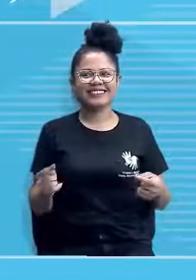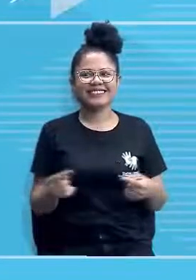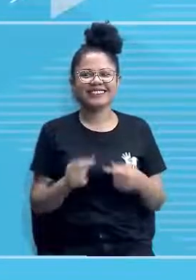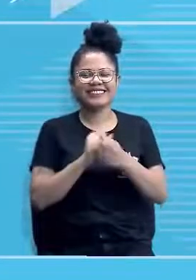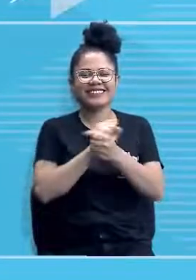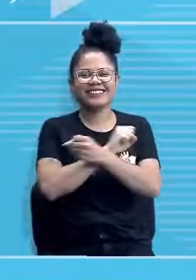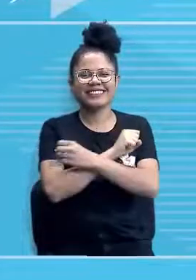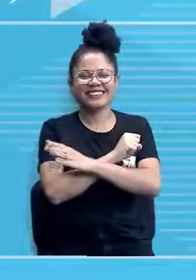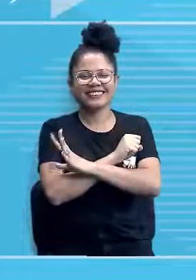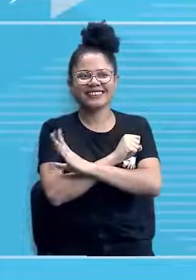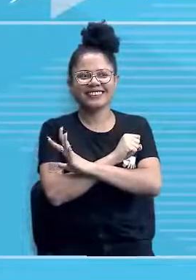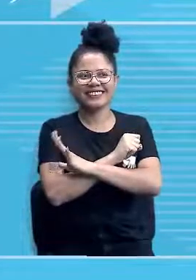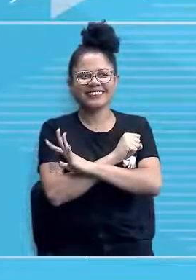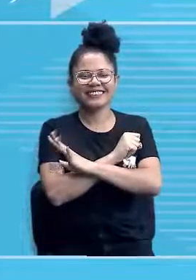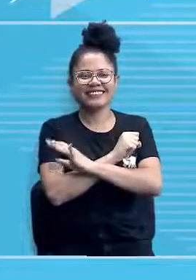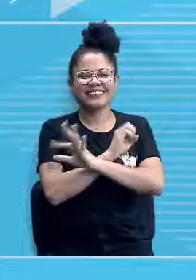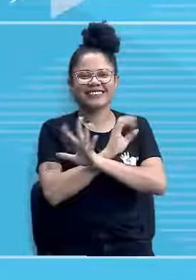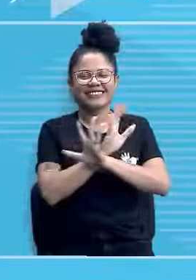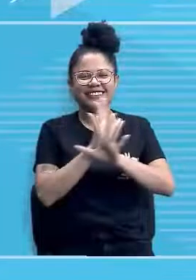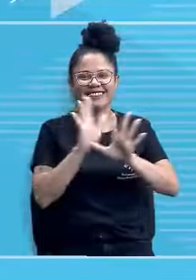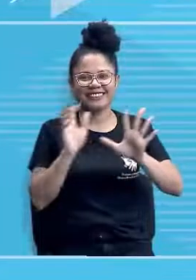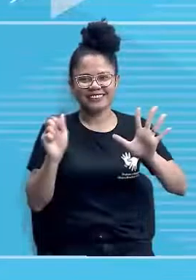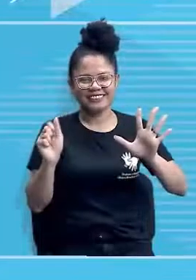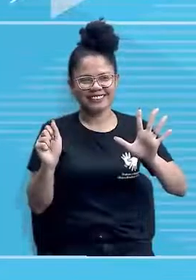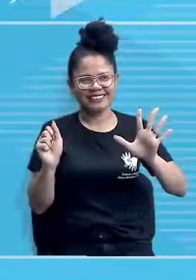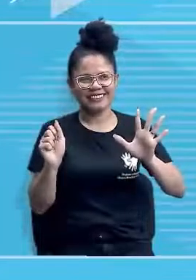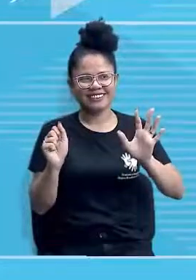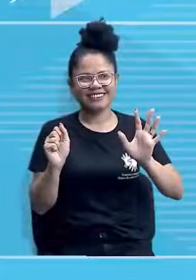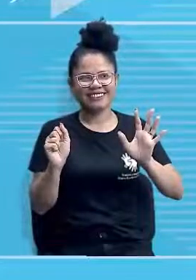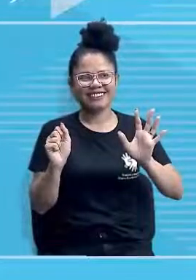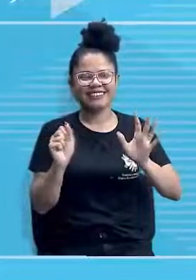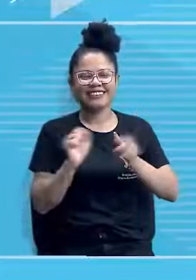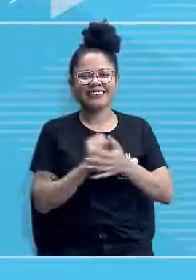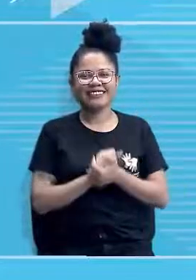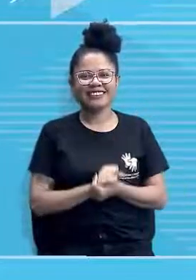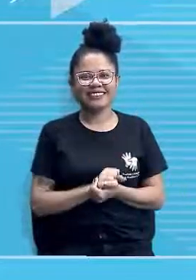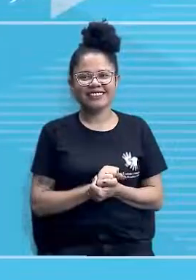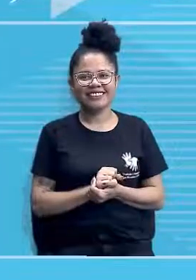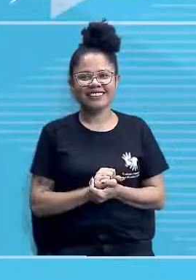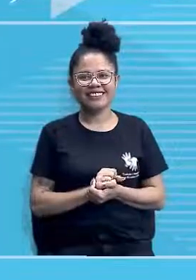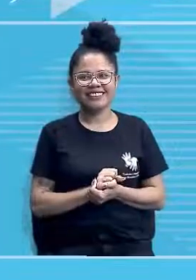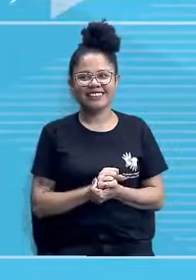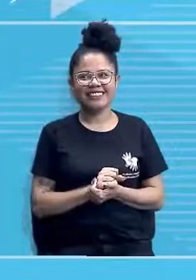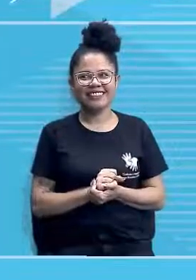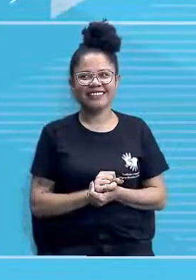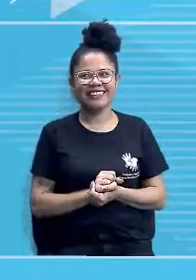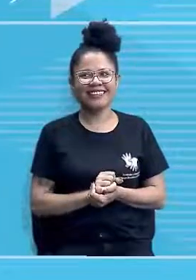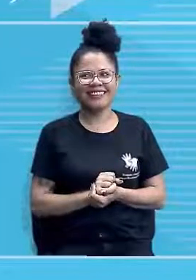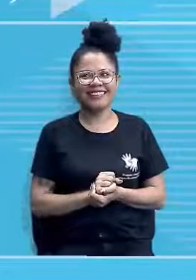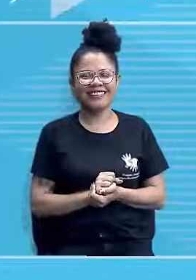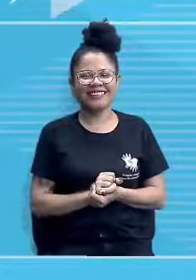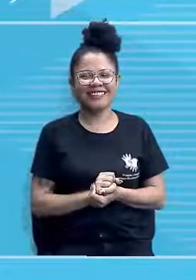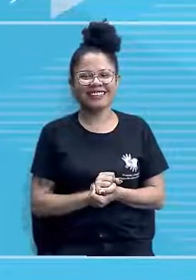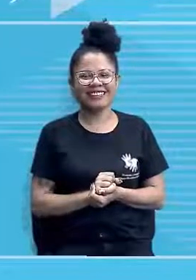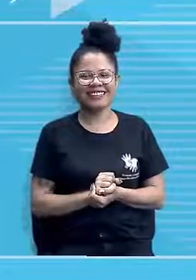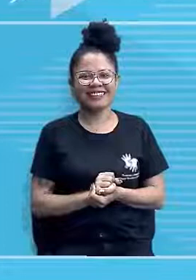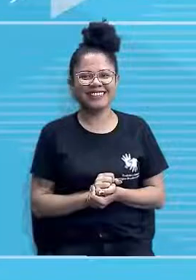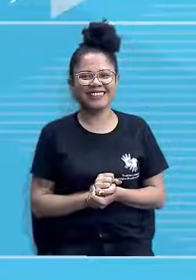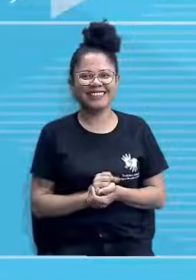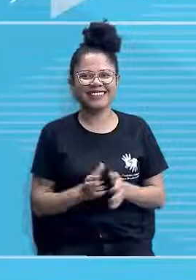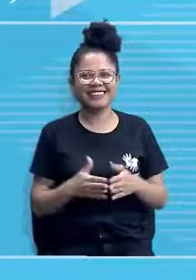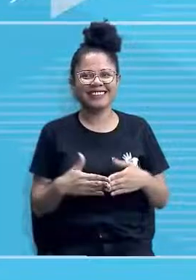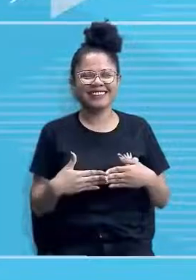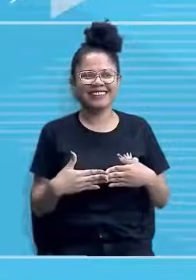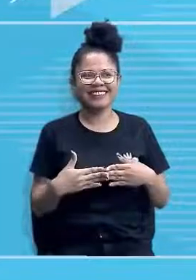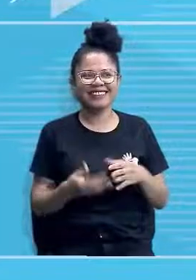a maior solubilidade em Água certo é o Ok então vamos colocar aí